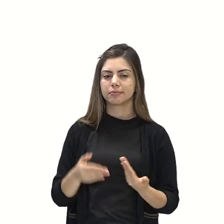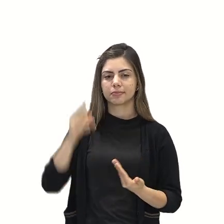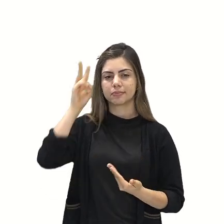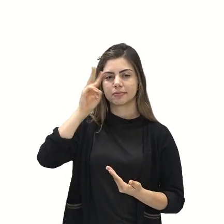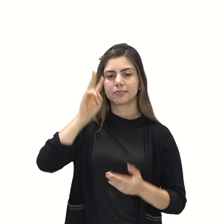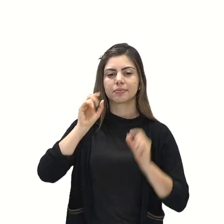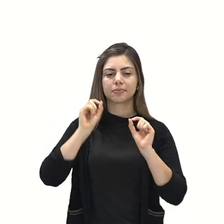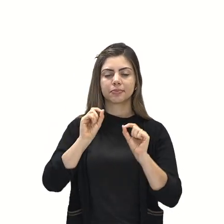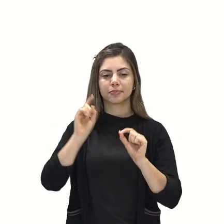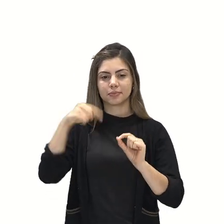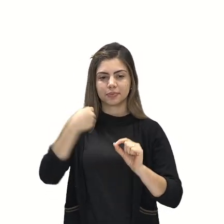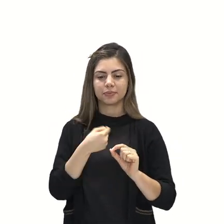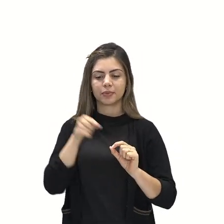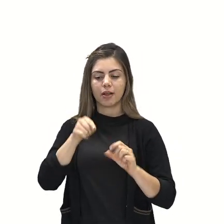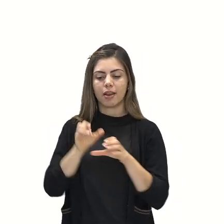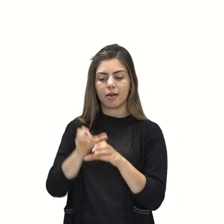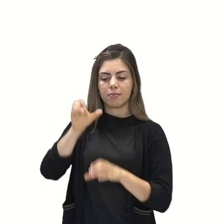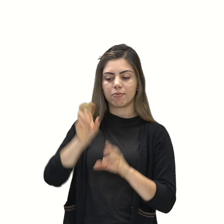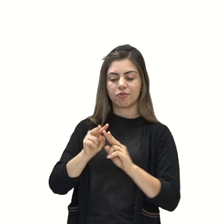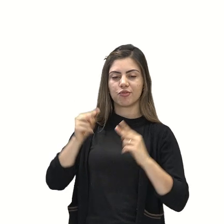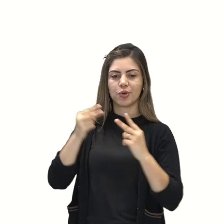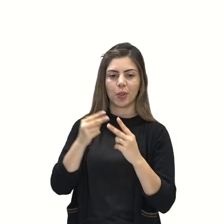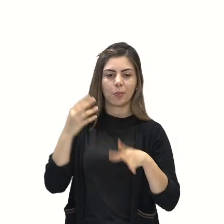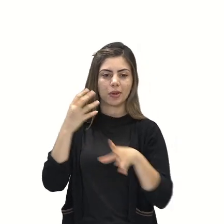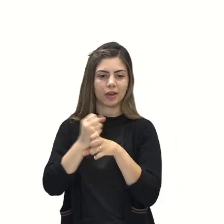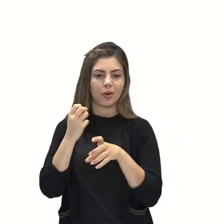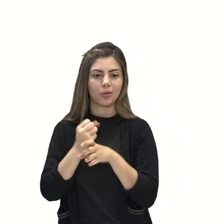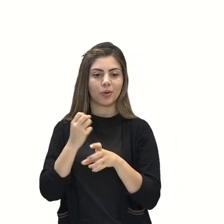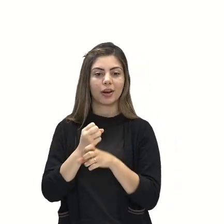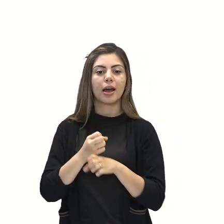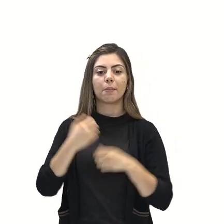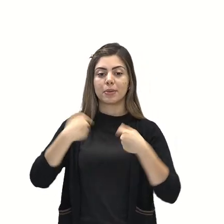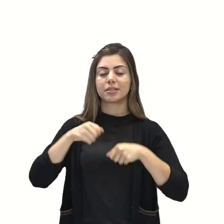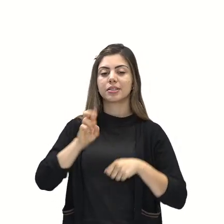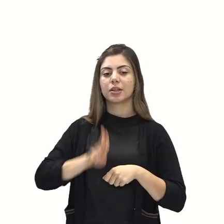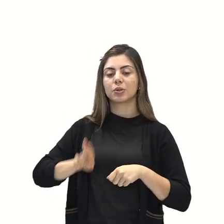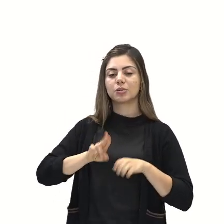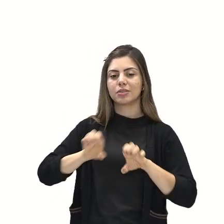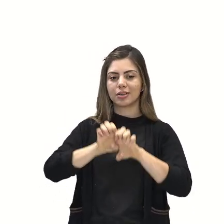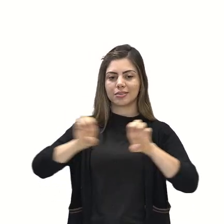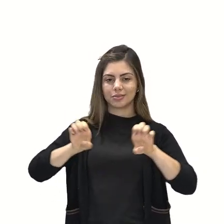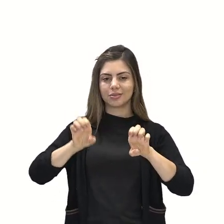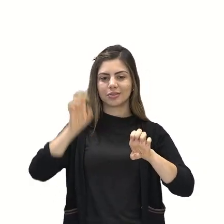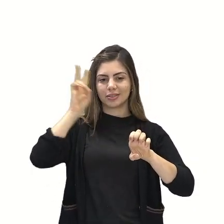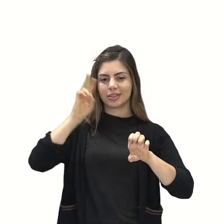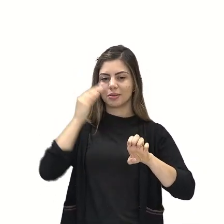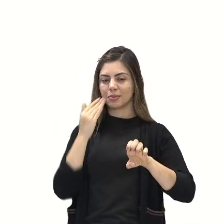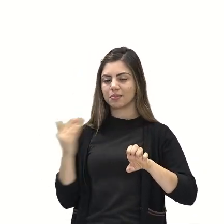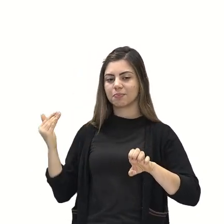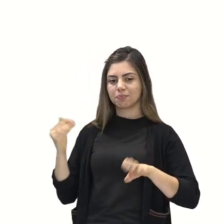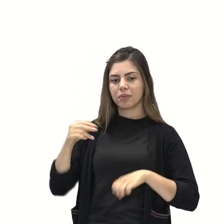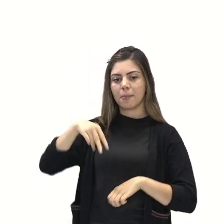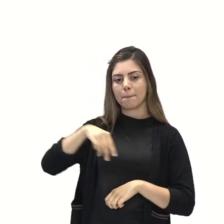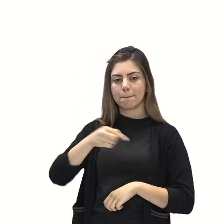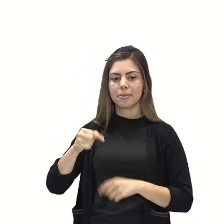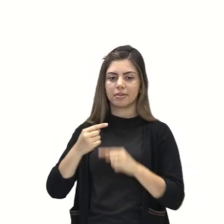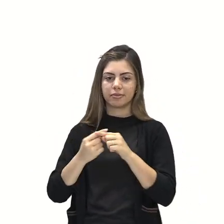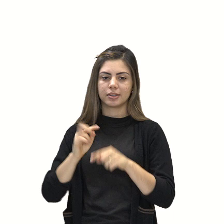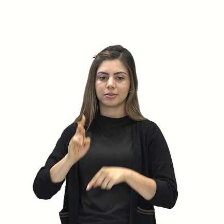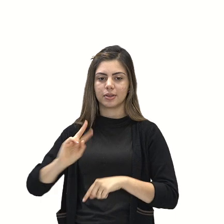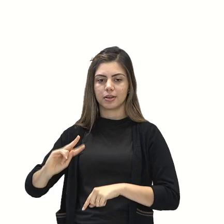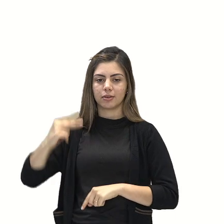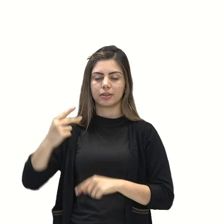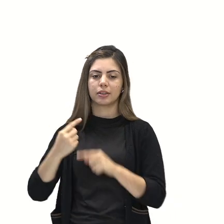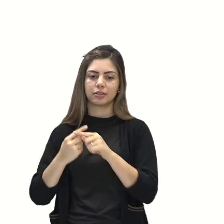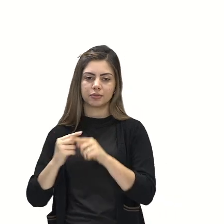lembrando que para calcular o volume do cilindro, olha, π vezes o raio ao quadrado vezes a